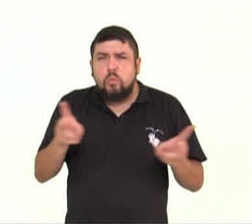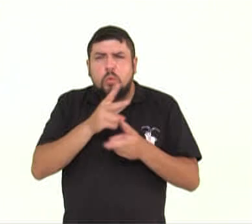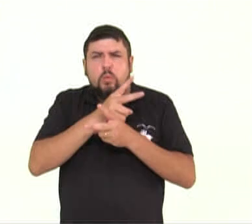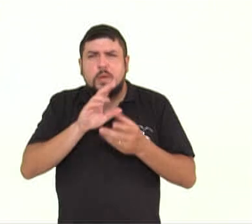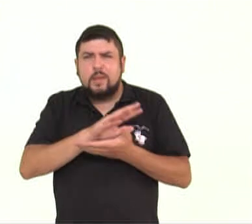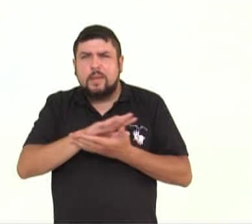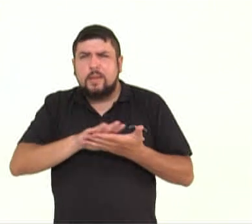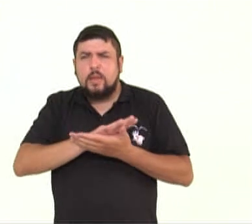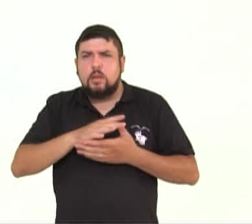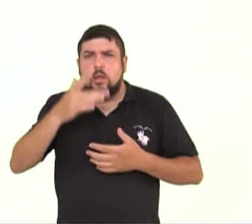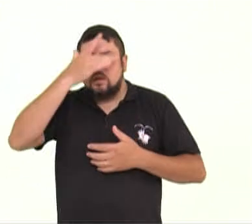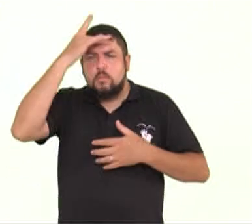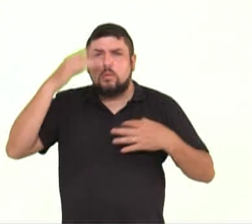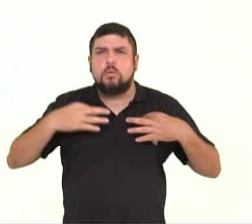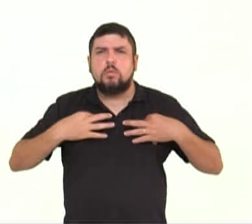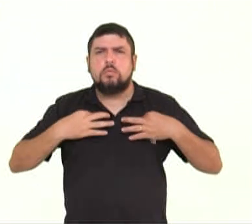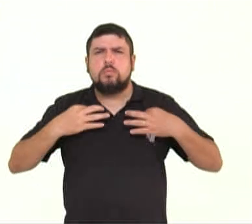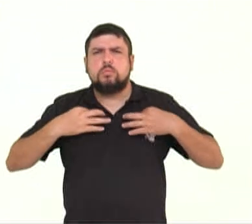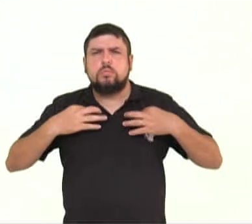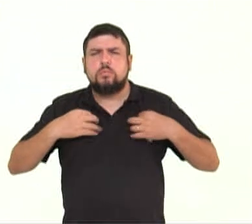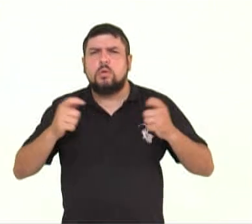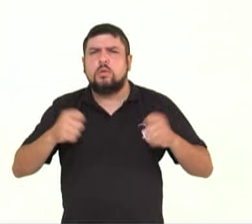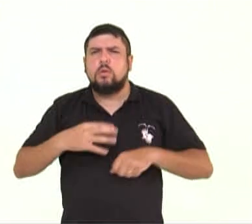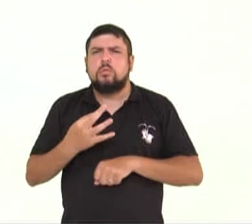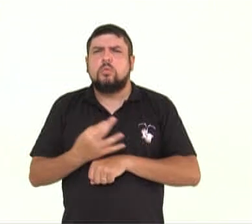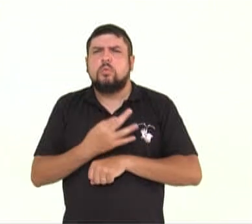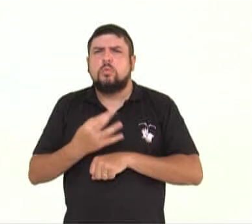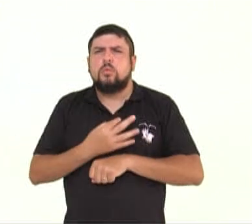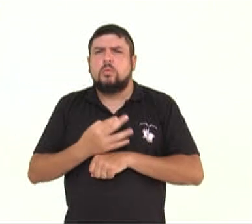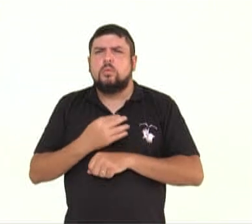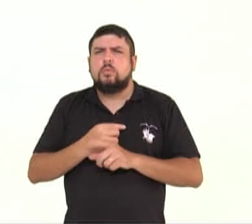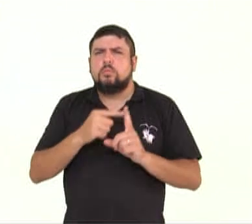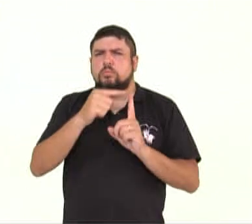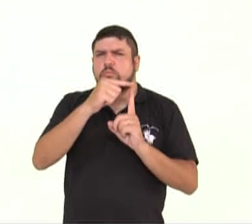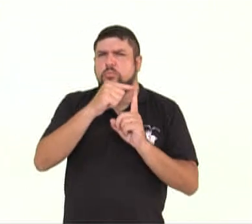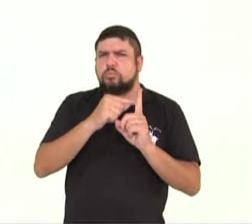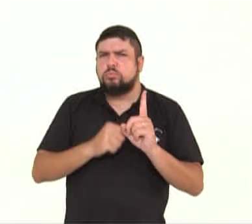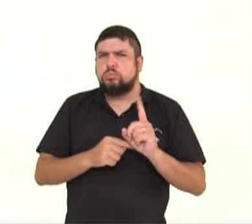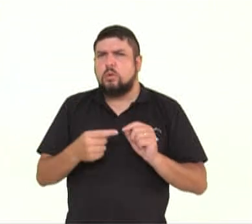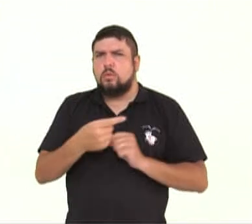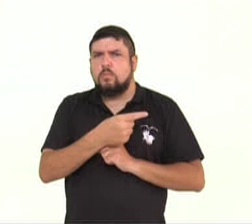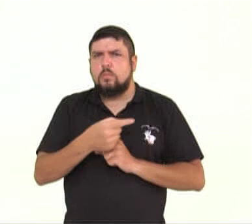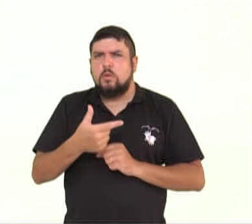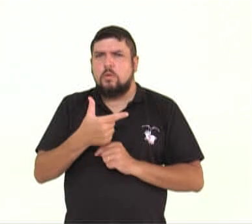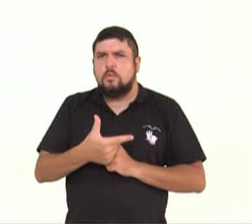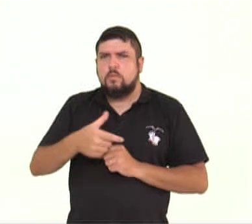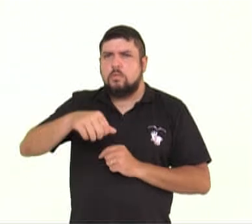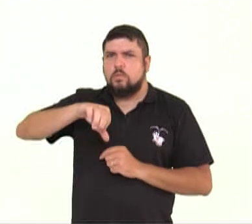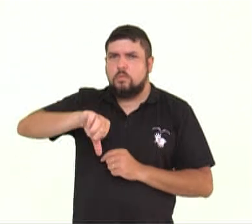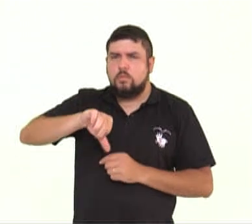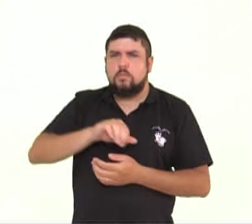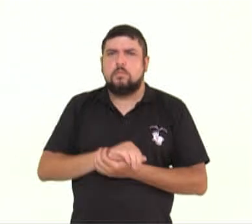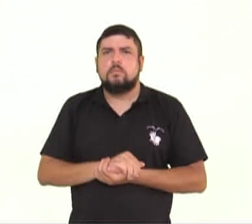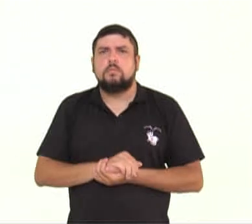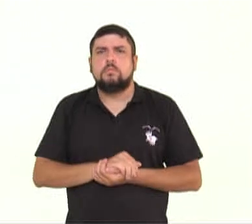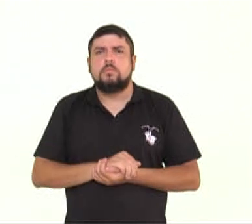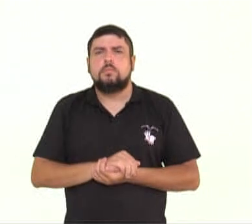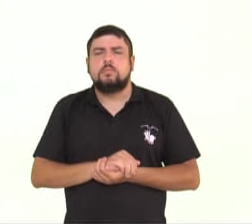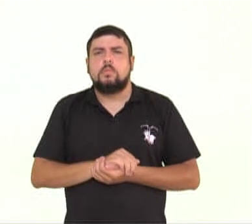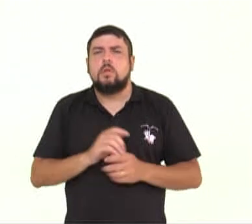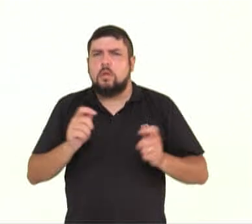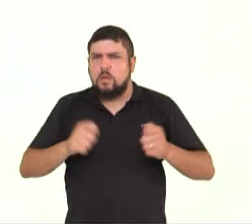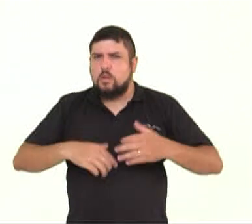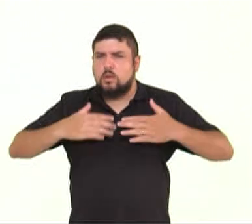adequadamente vestida consegue sobreviver a uma temperatura de até menos 29 graus Celsius. Então, nosso corpo suporta por alguns momentos